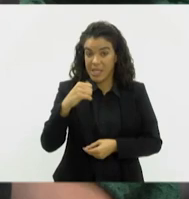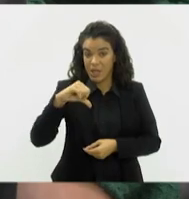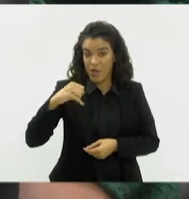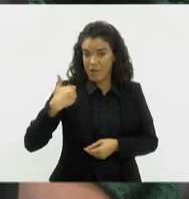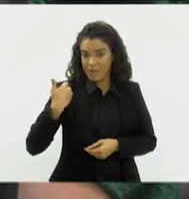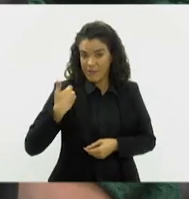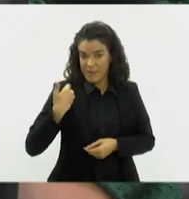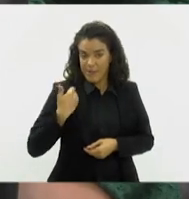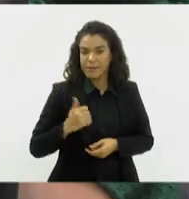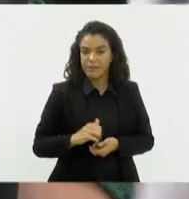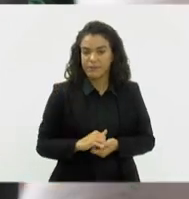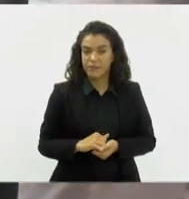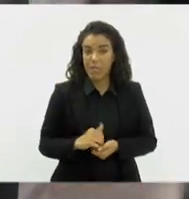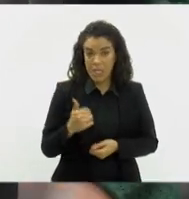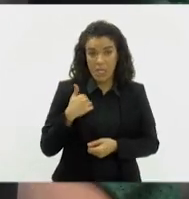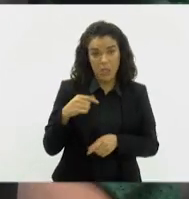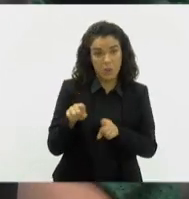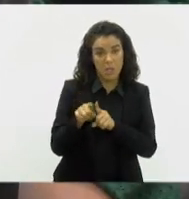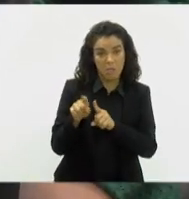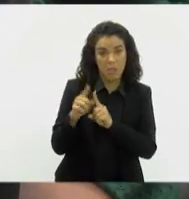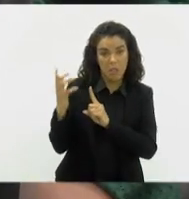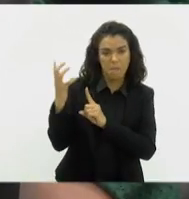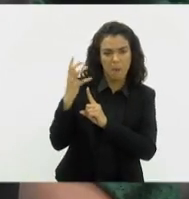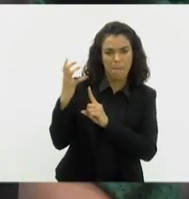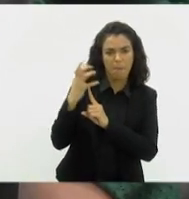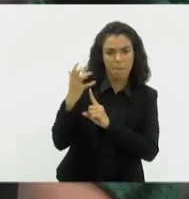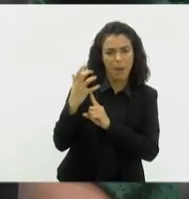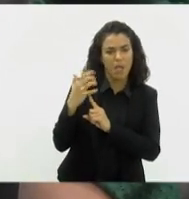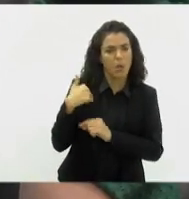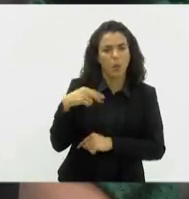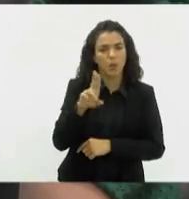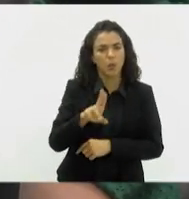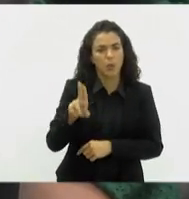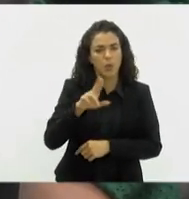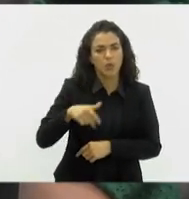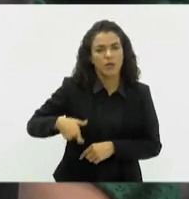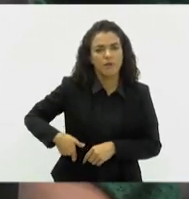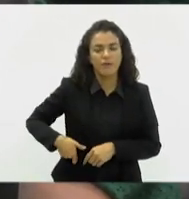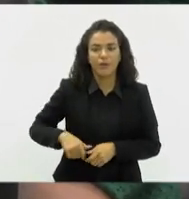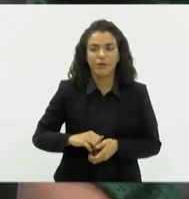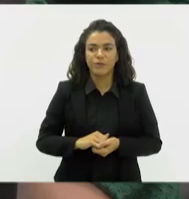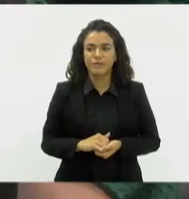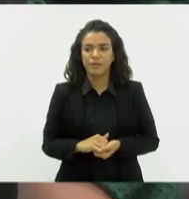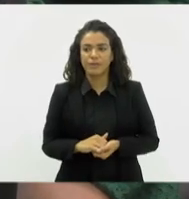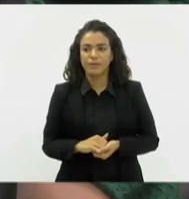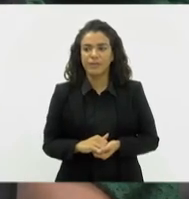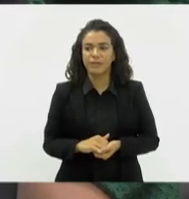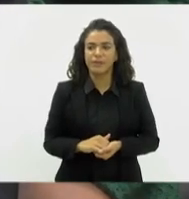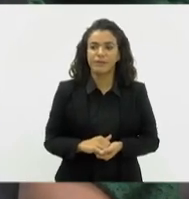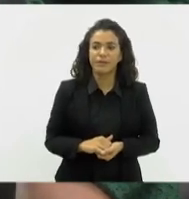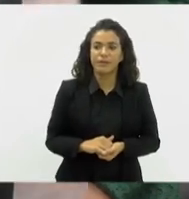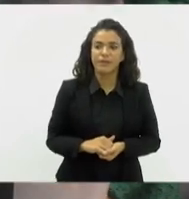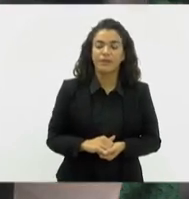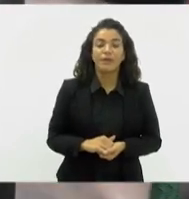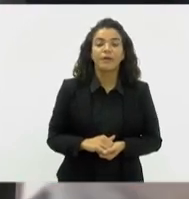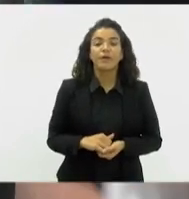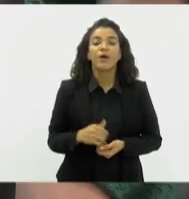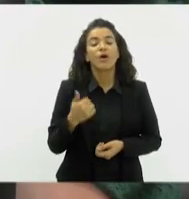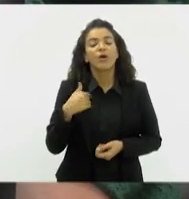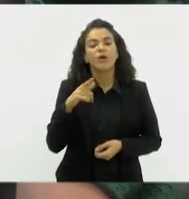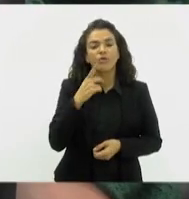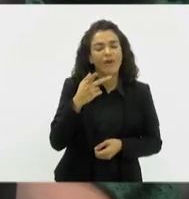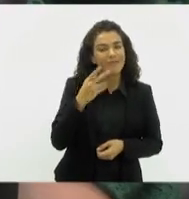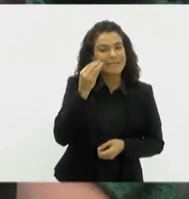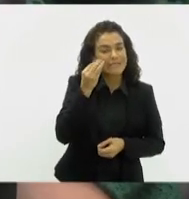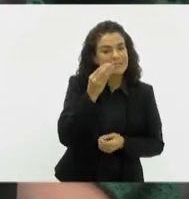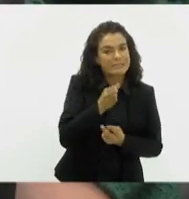na época. Porque eu também sou ameaçado e utilizo arma de fogo. As coisas passaram, entendeu? Eu estava me enveredando para um caminho